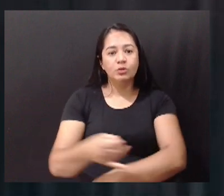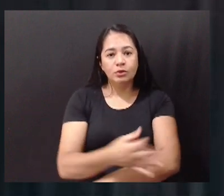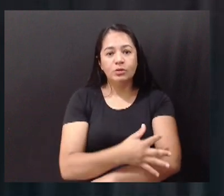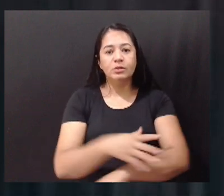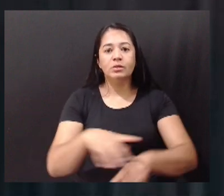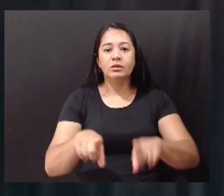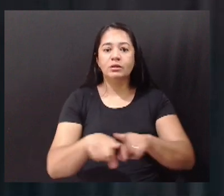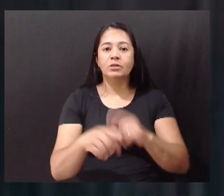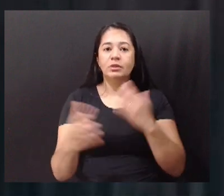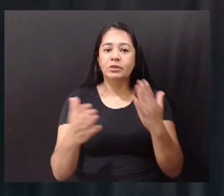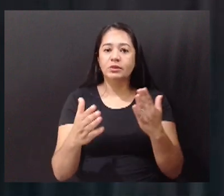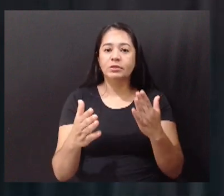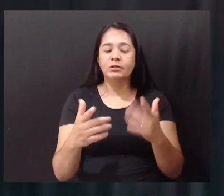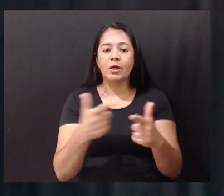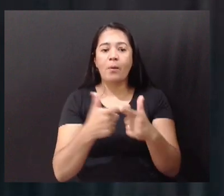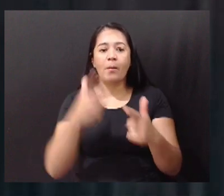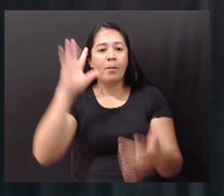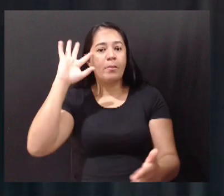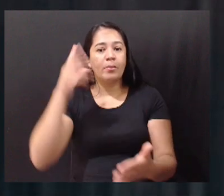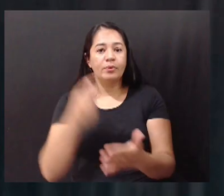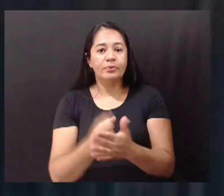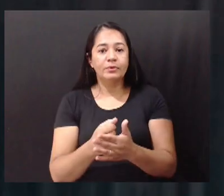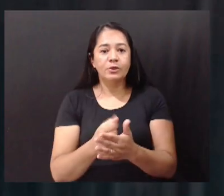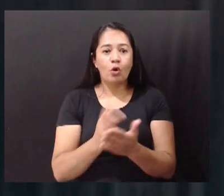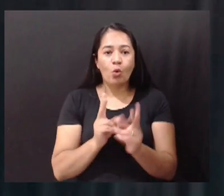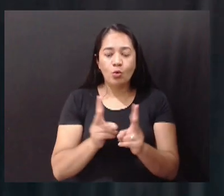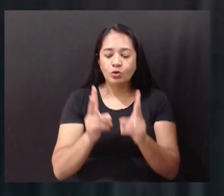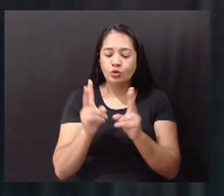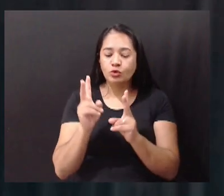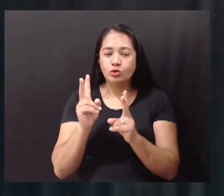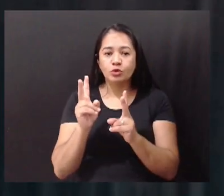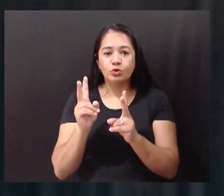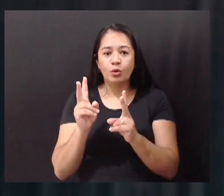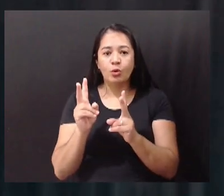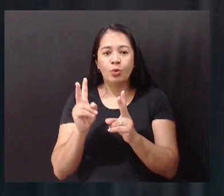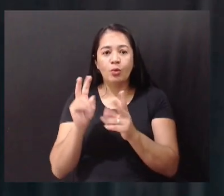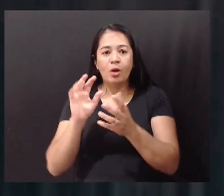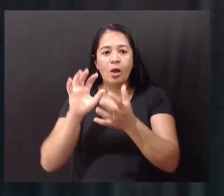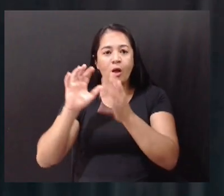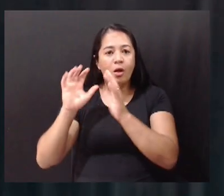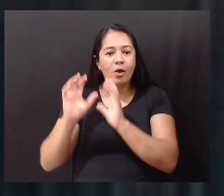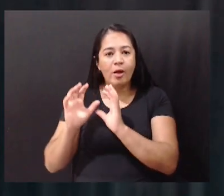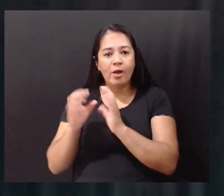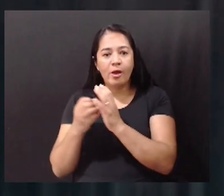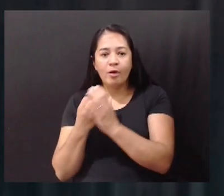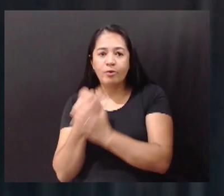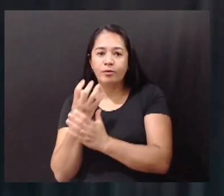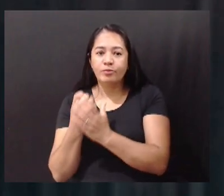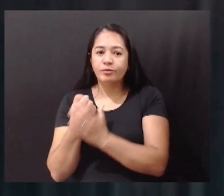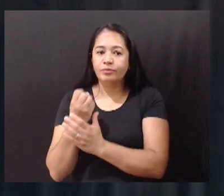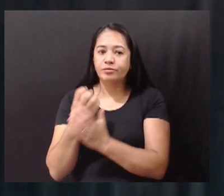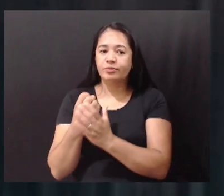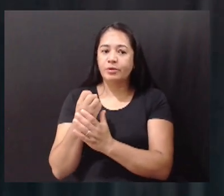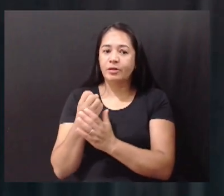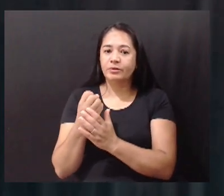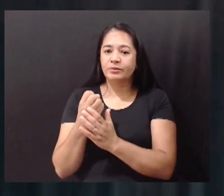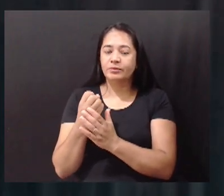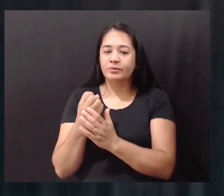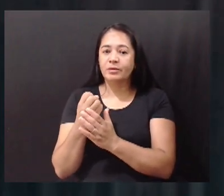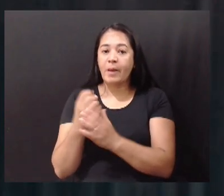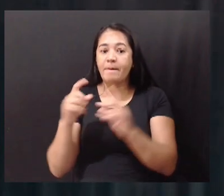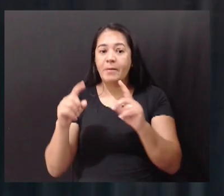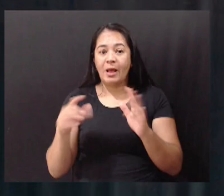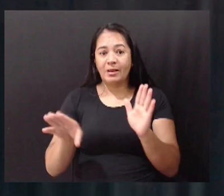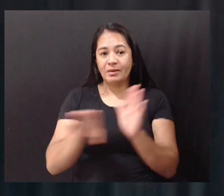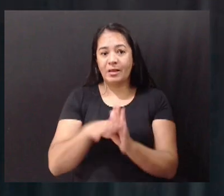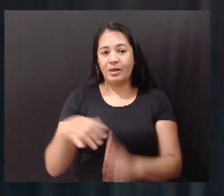com a resolução de problemas, ainda está em formação. Uhum. E tudo que a gente, expõe a esse cérebro,